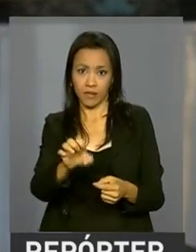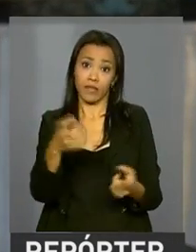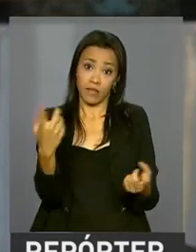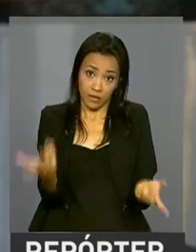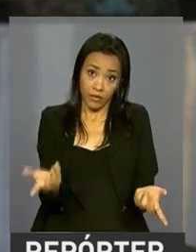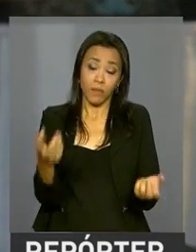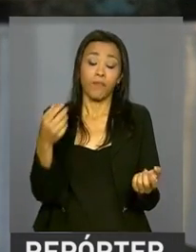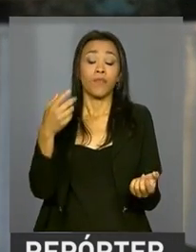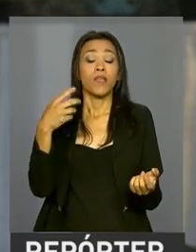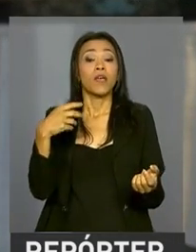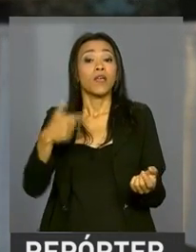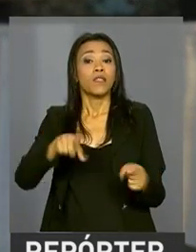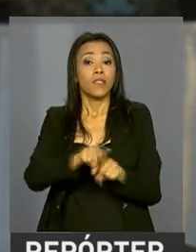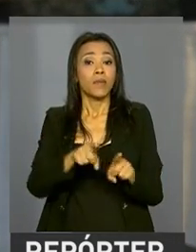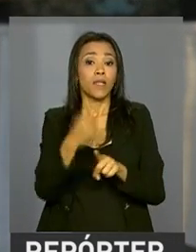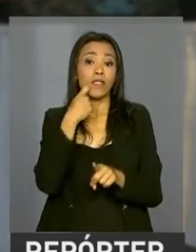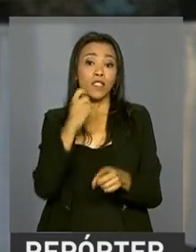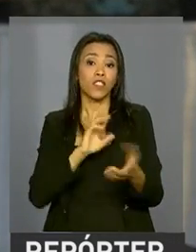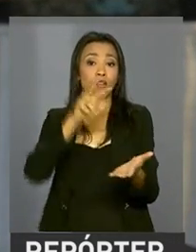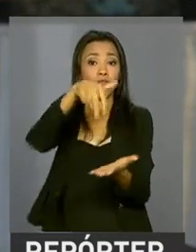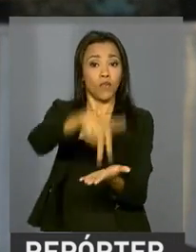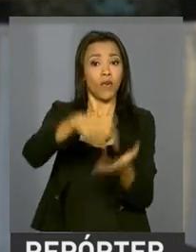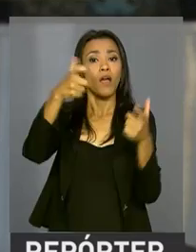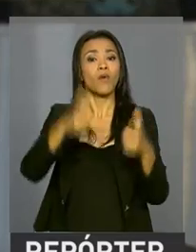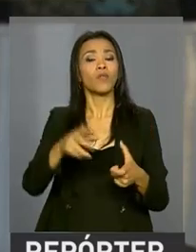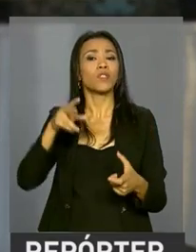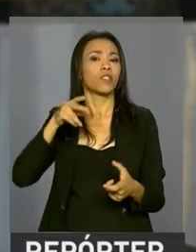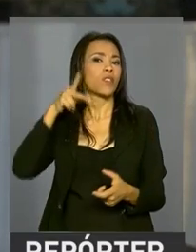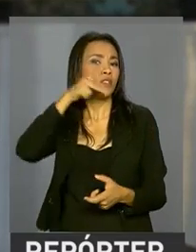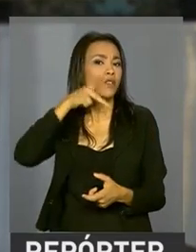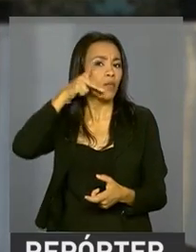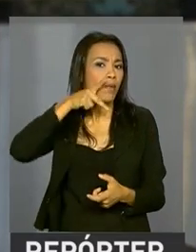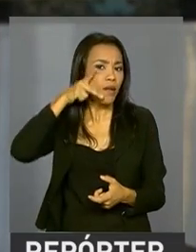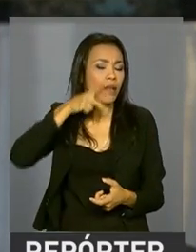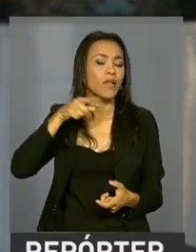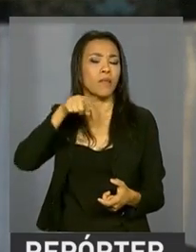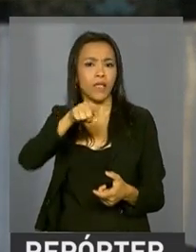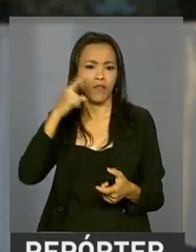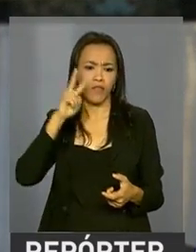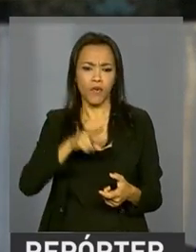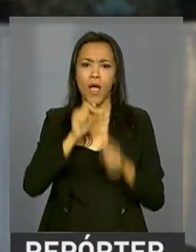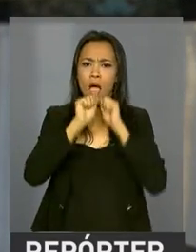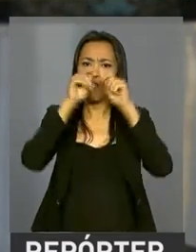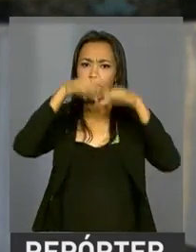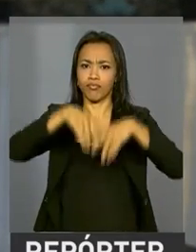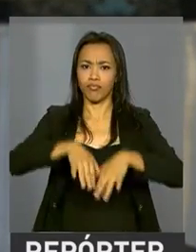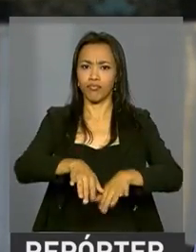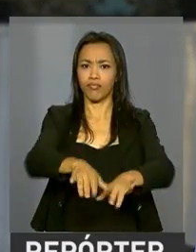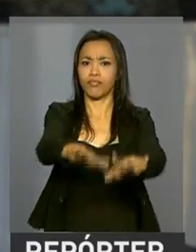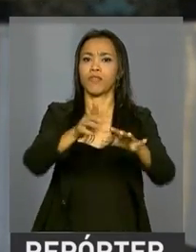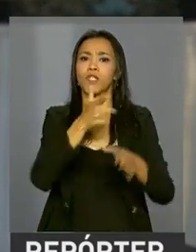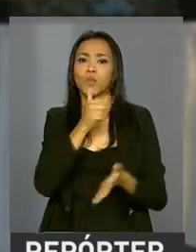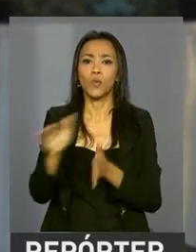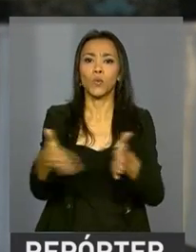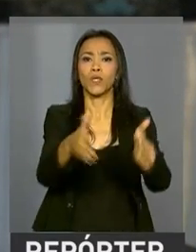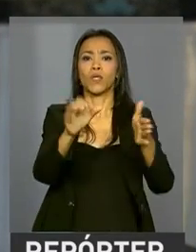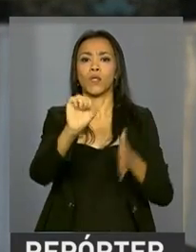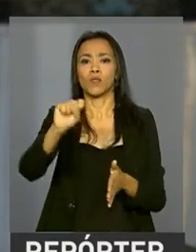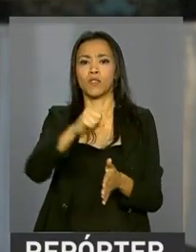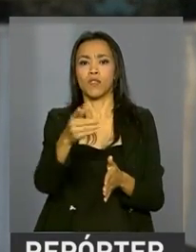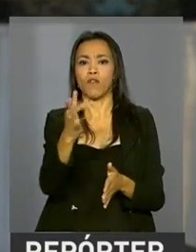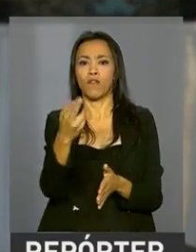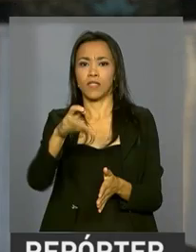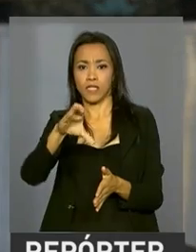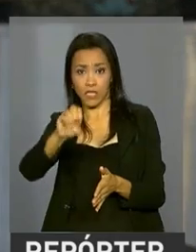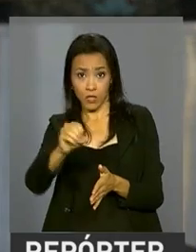Temer esteve na cidade de Monteiro, na Paraíba, onde acompanhou a chegada das águas do Rio São Francisco ao estado. 4,5 milhões